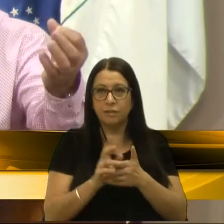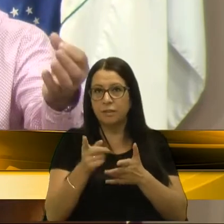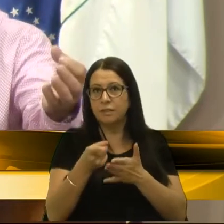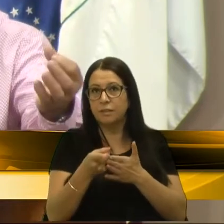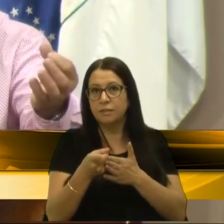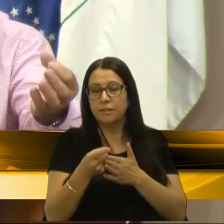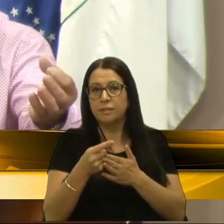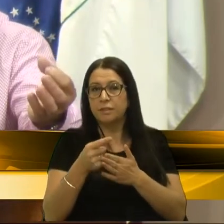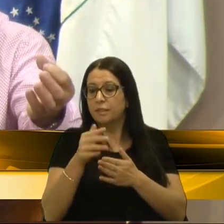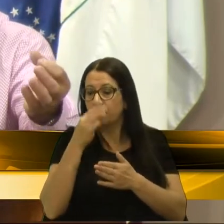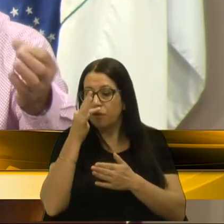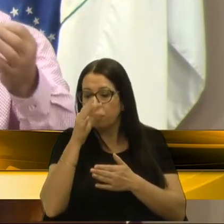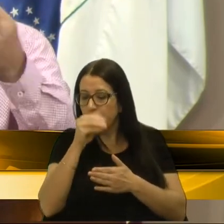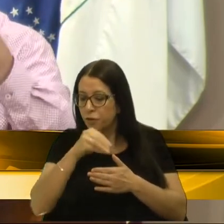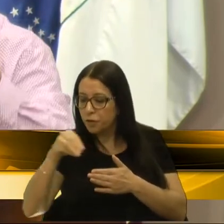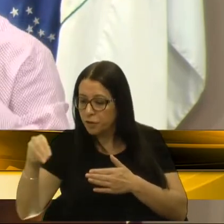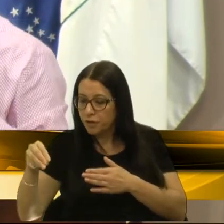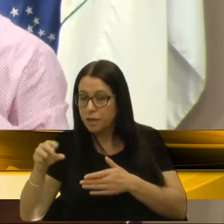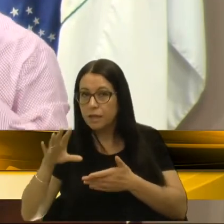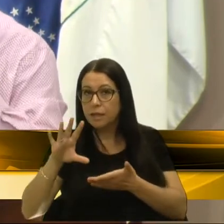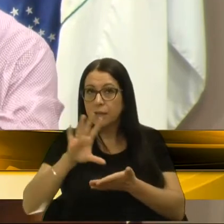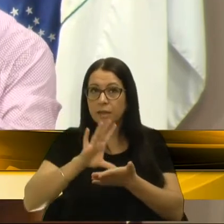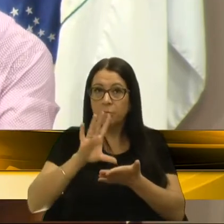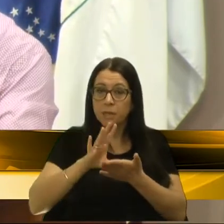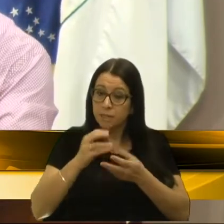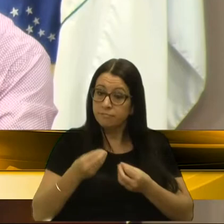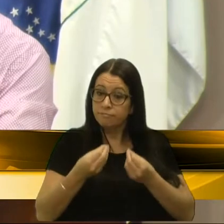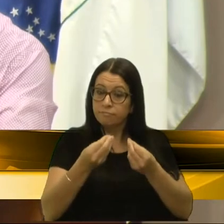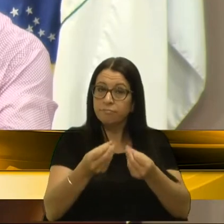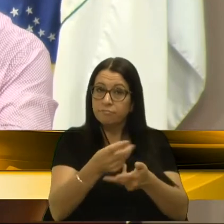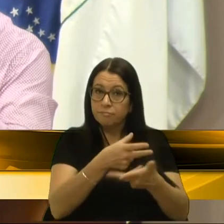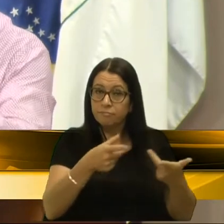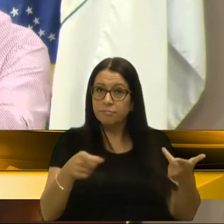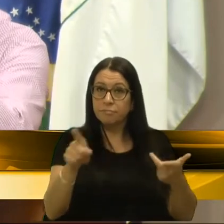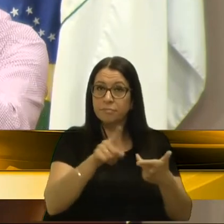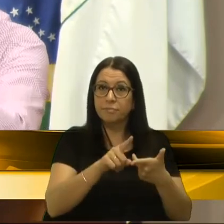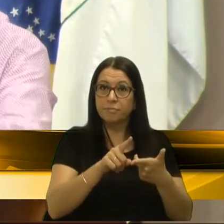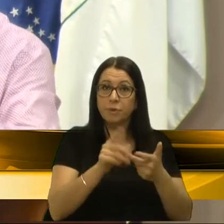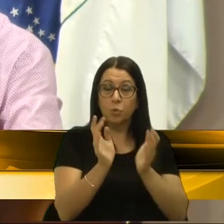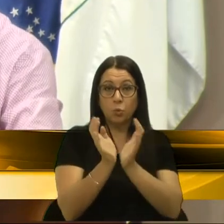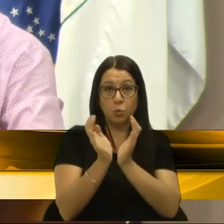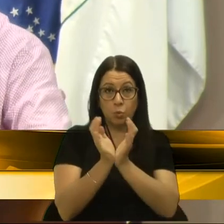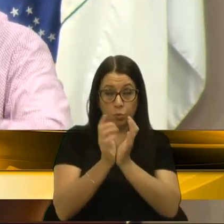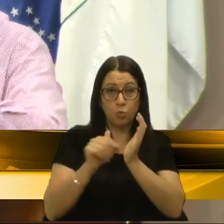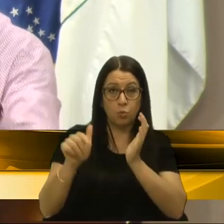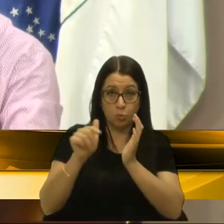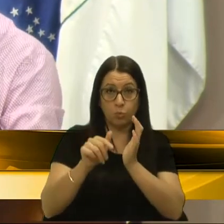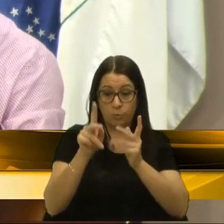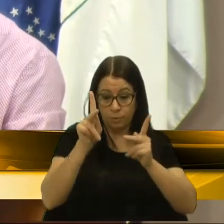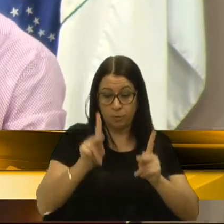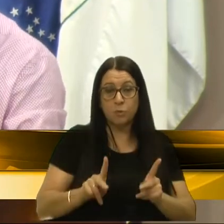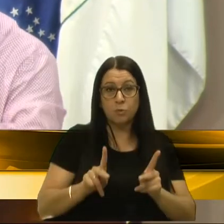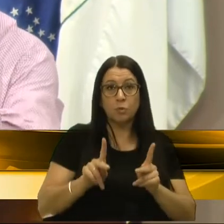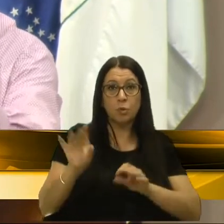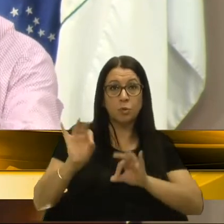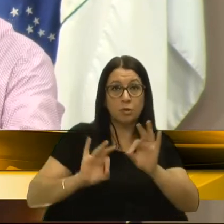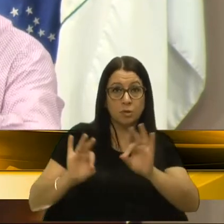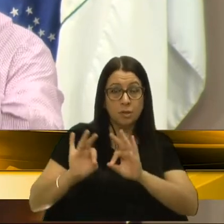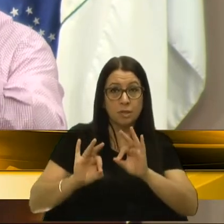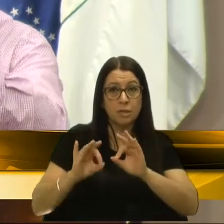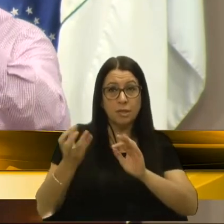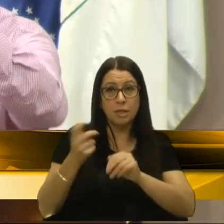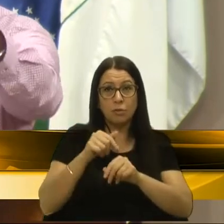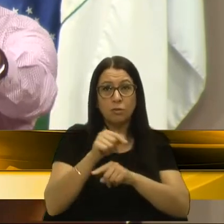nenhuma flor na praça, se colocou à disposição e um grupo de pessoas organizadoras